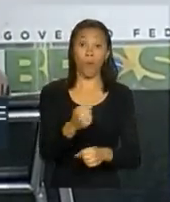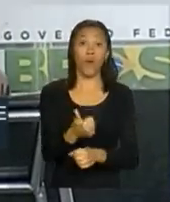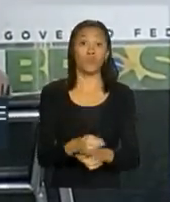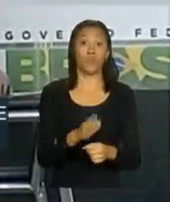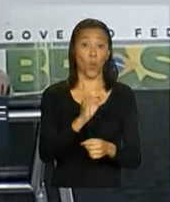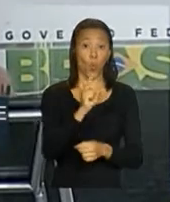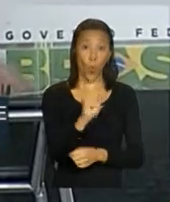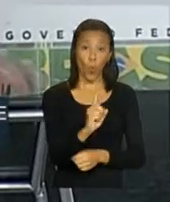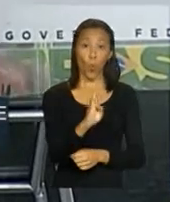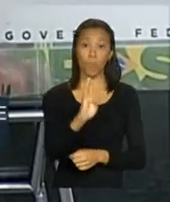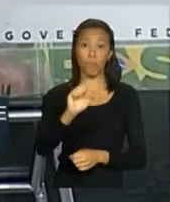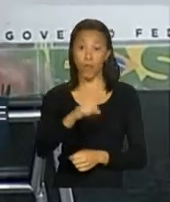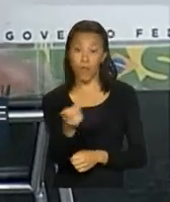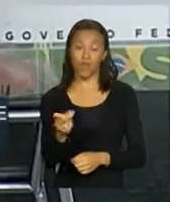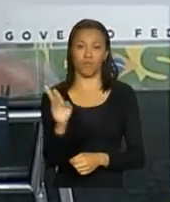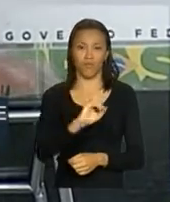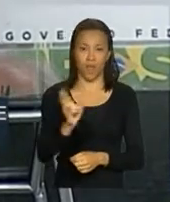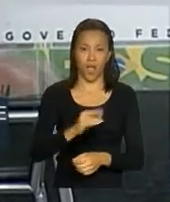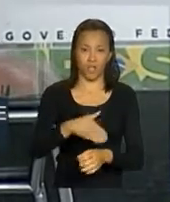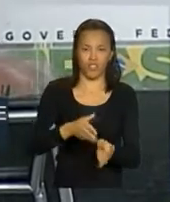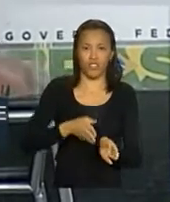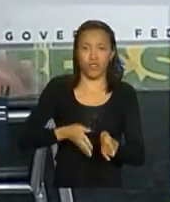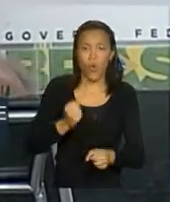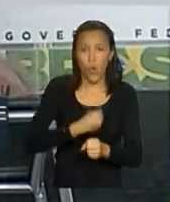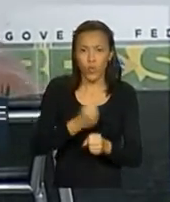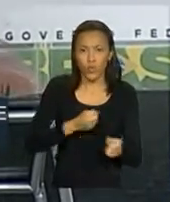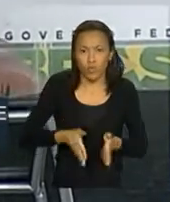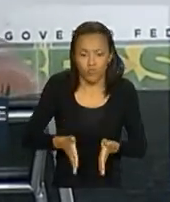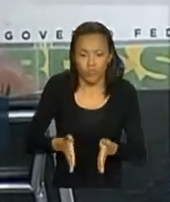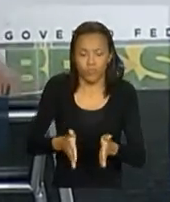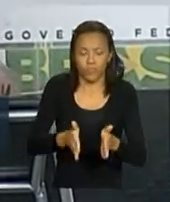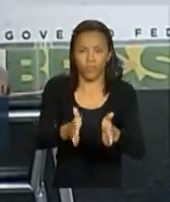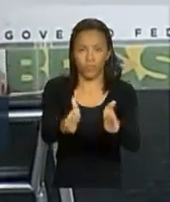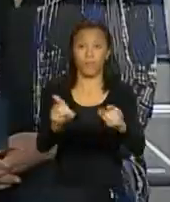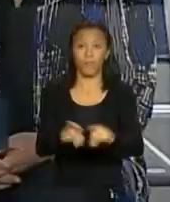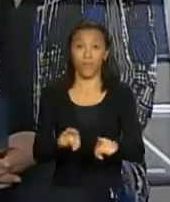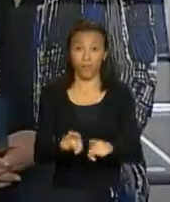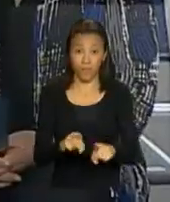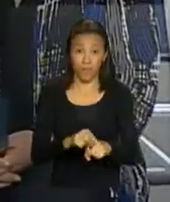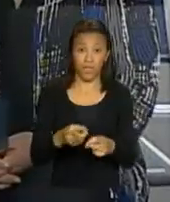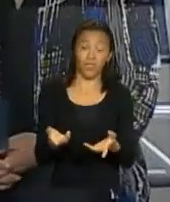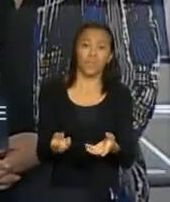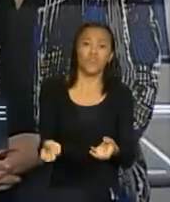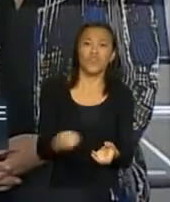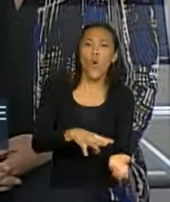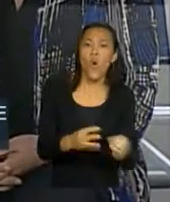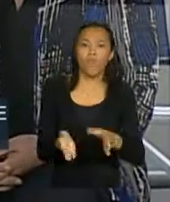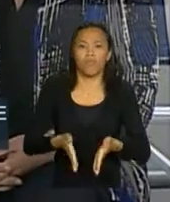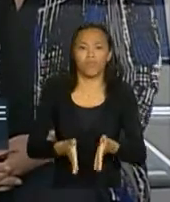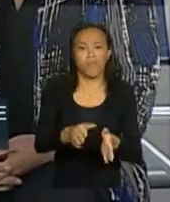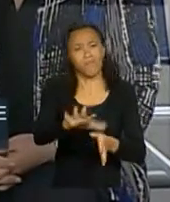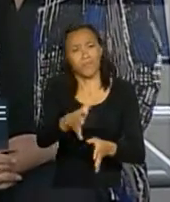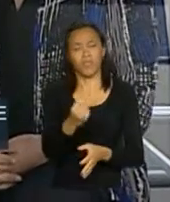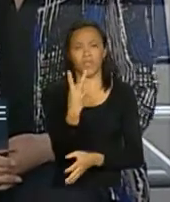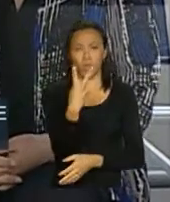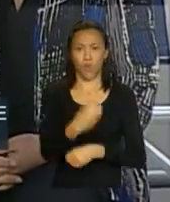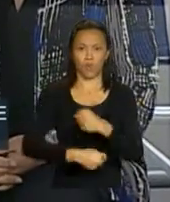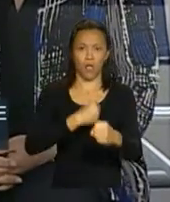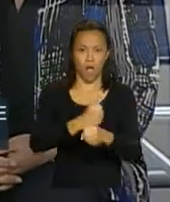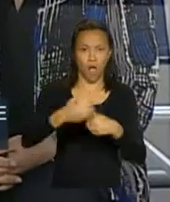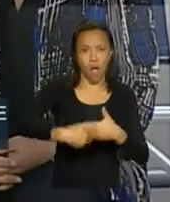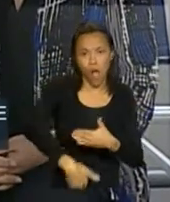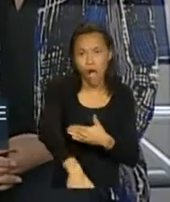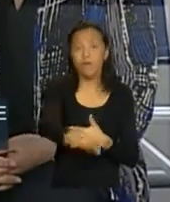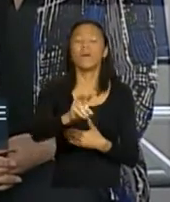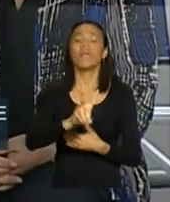novas rodovias asfaltadas e em recuperação de estradas. Daqui a 2 anos, nós vamos